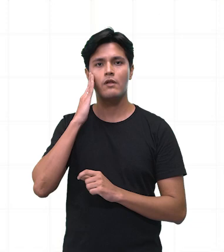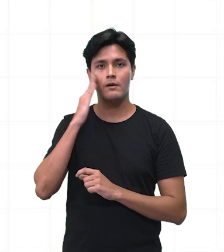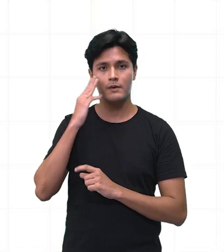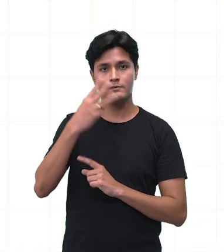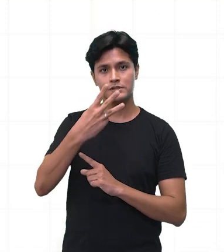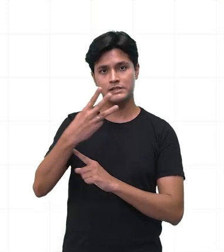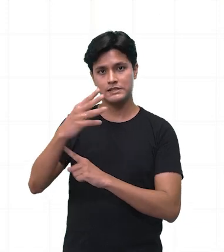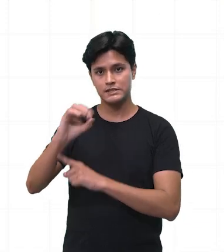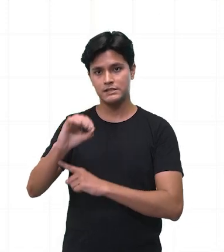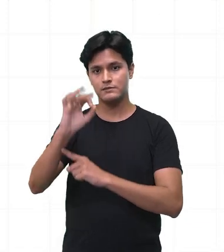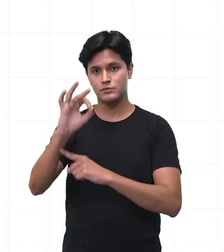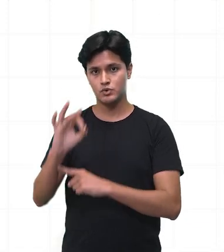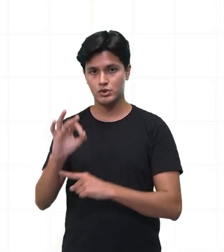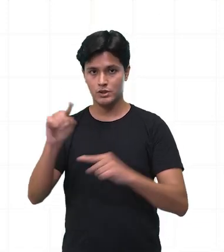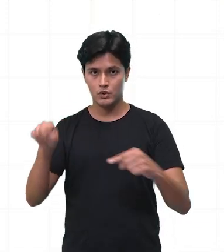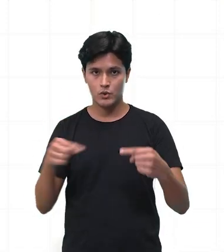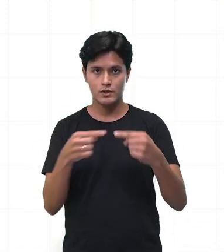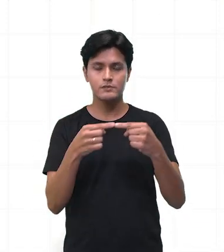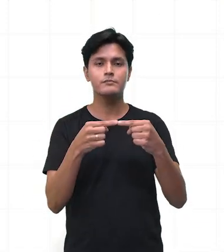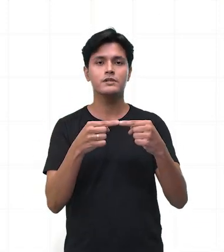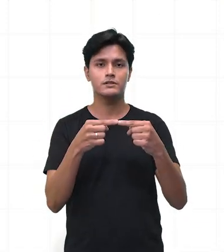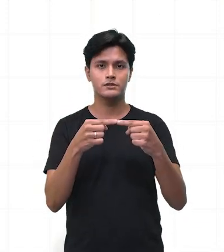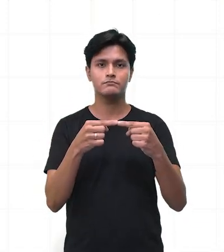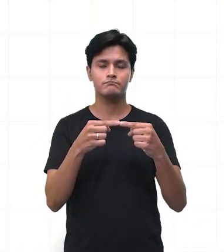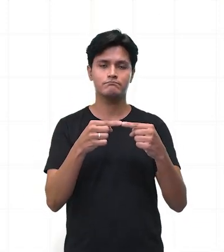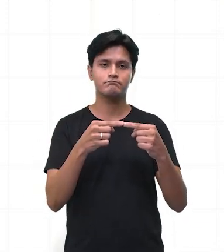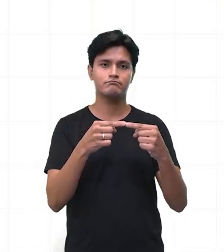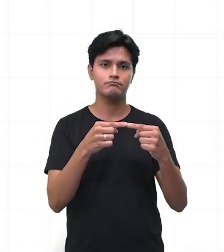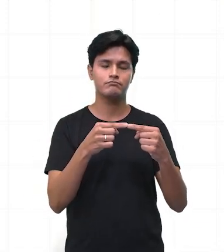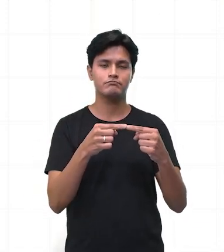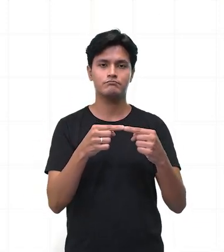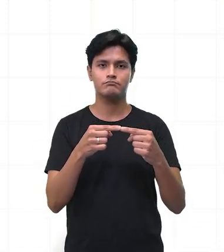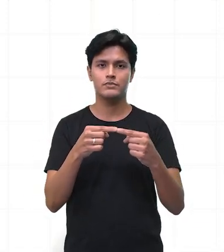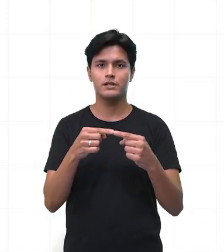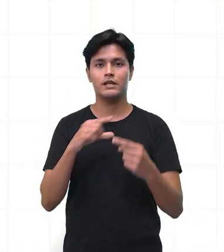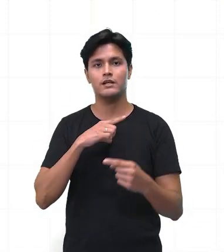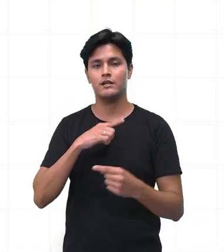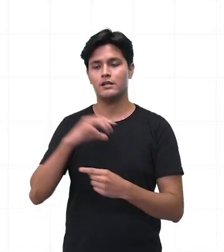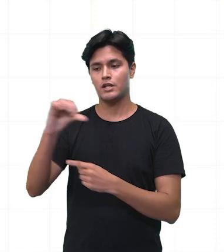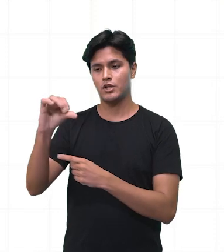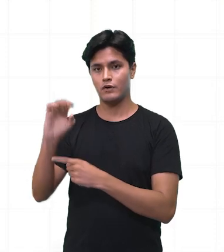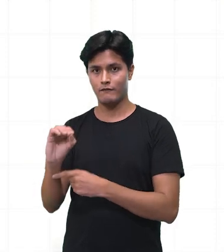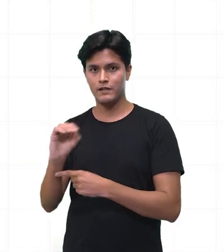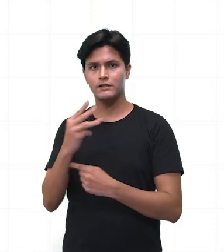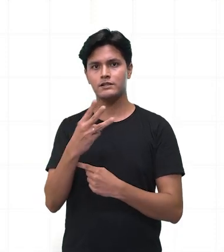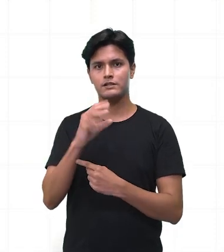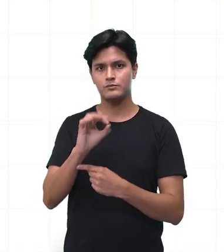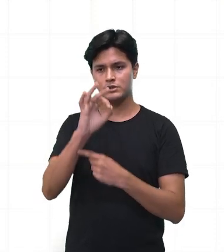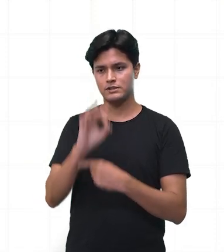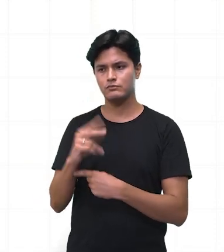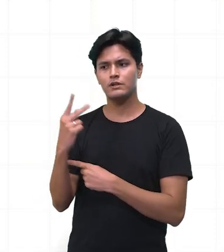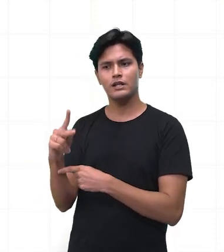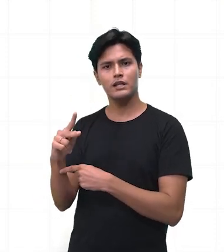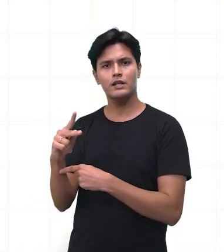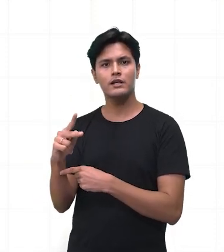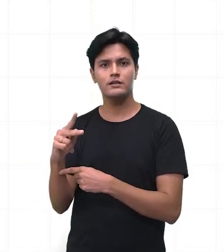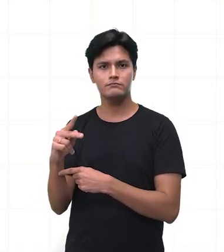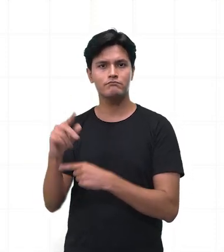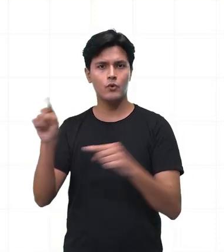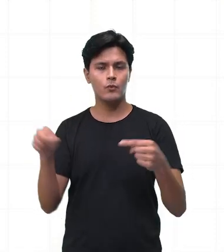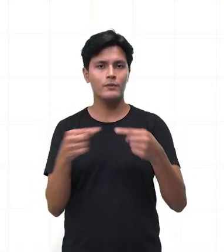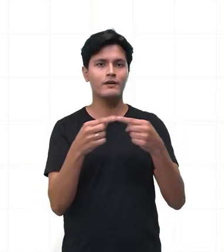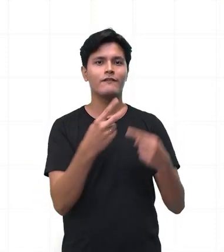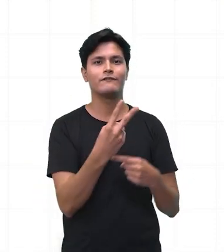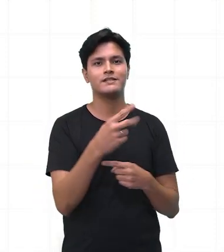30% corresponde a quanto de 90? Corresponde a 27. Essa é a nossa resposta,